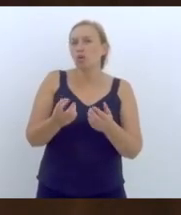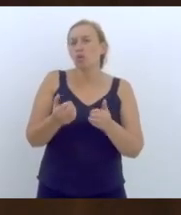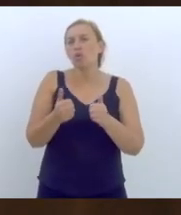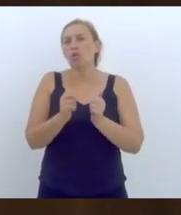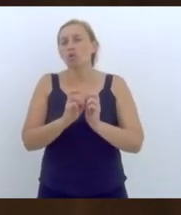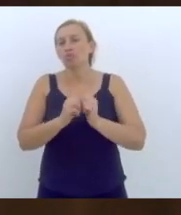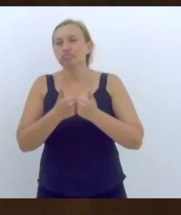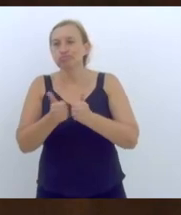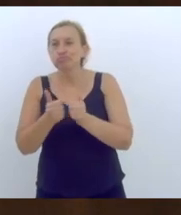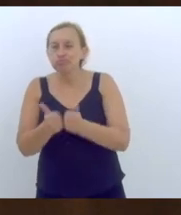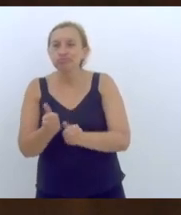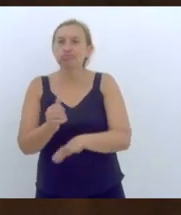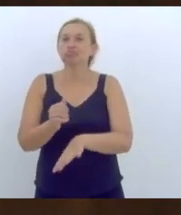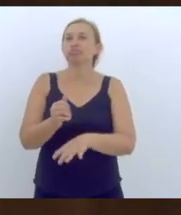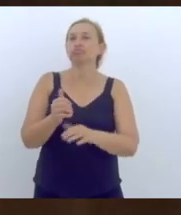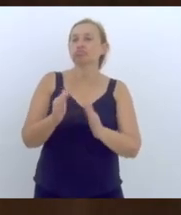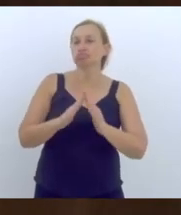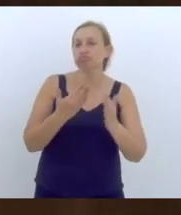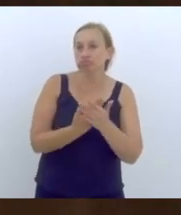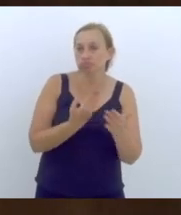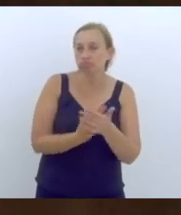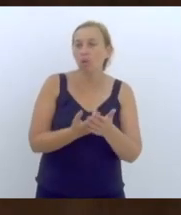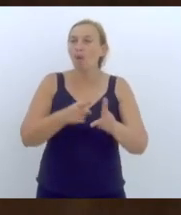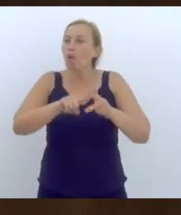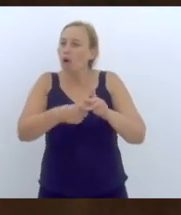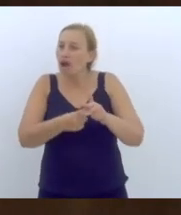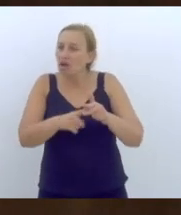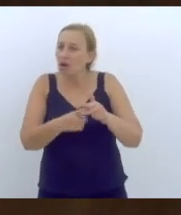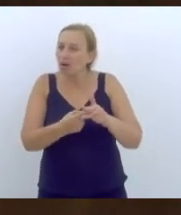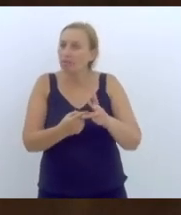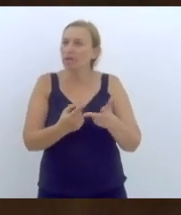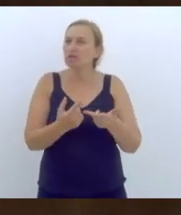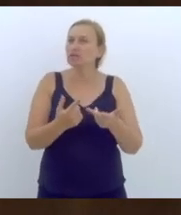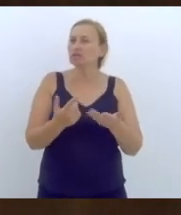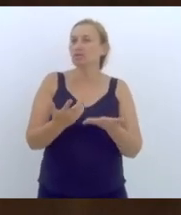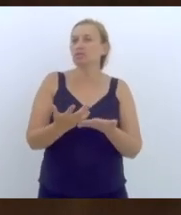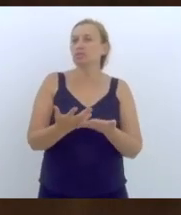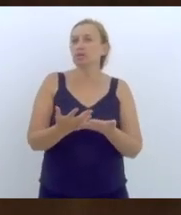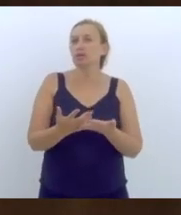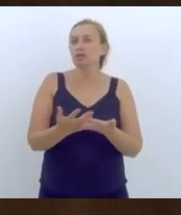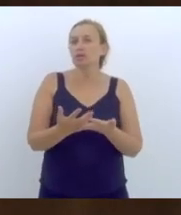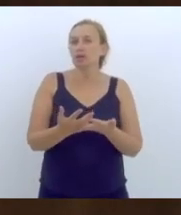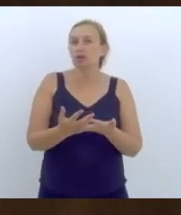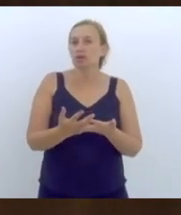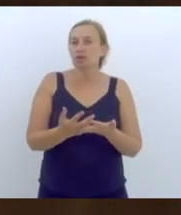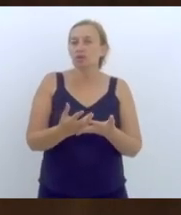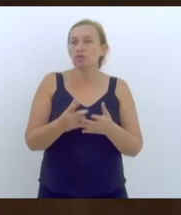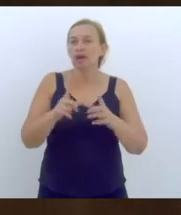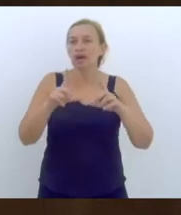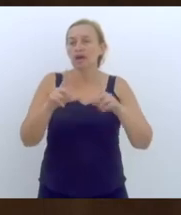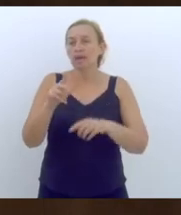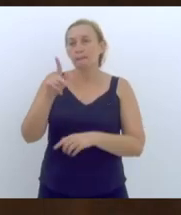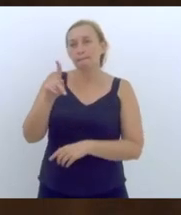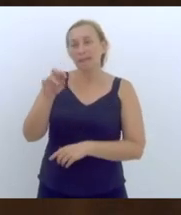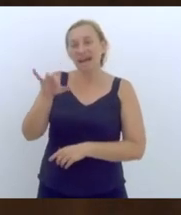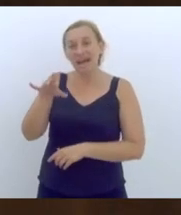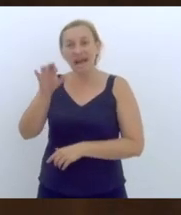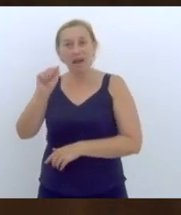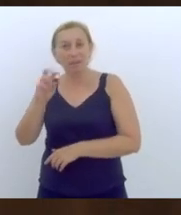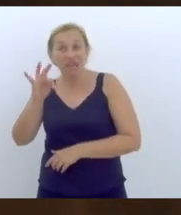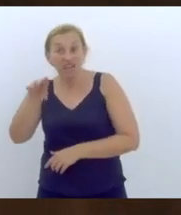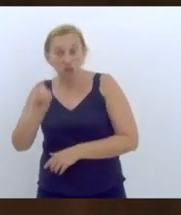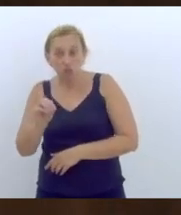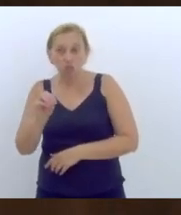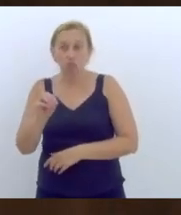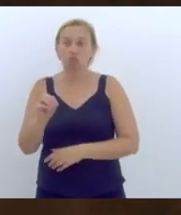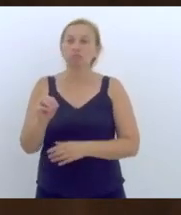de lei de nossa autoria que regulamenta a circulação e o emplacamento e estabelece